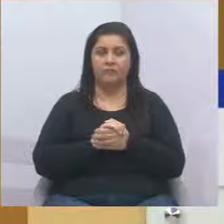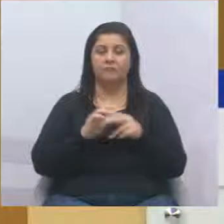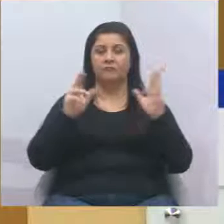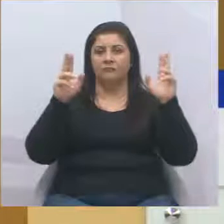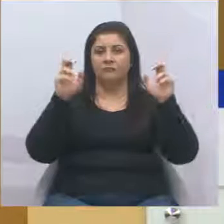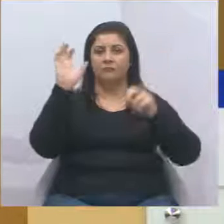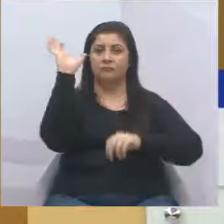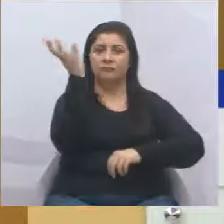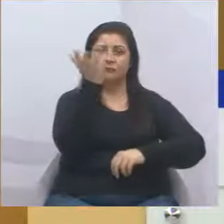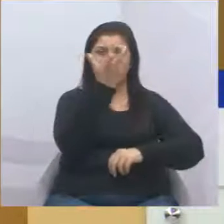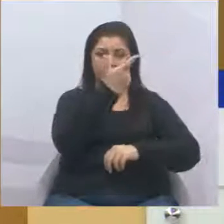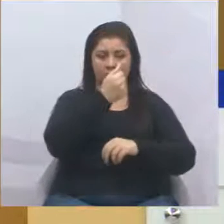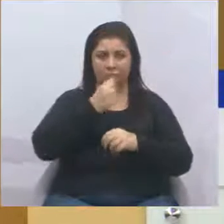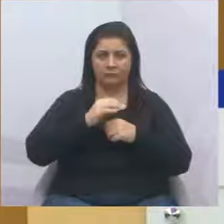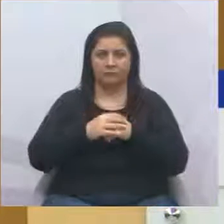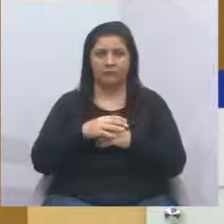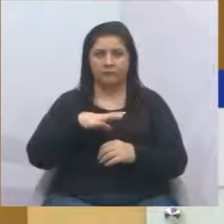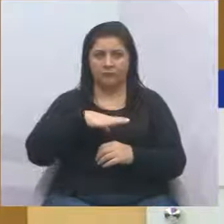município,